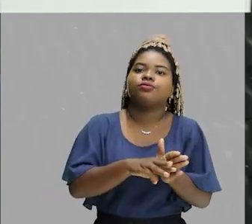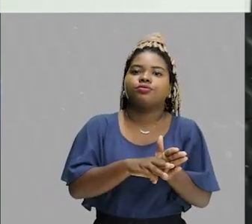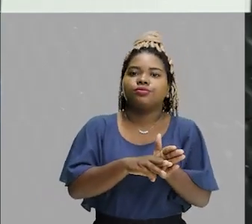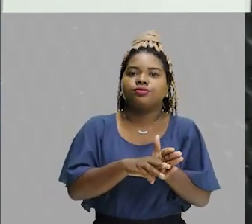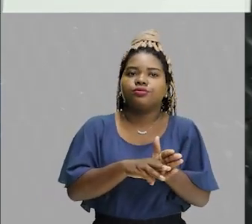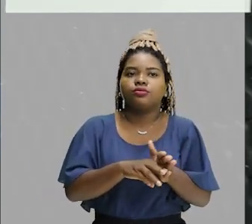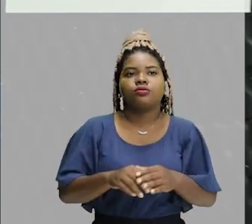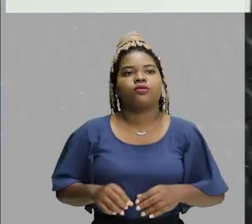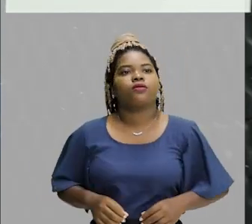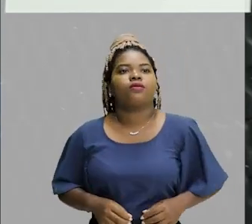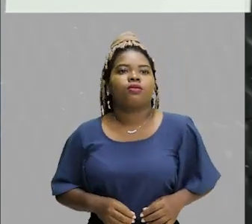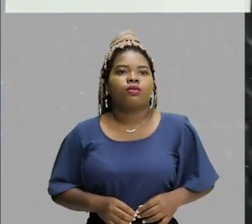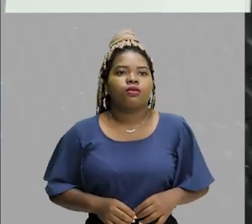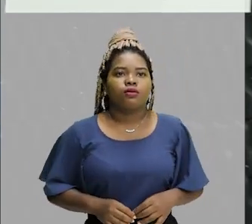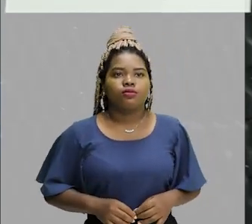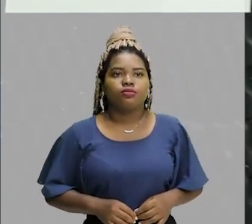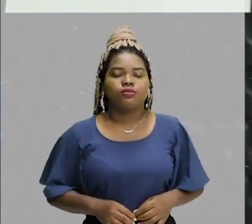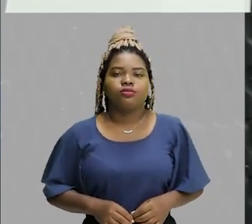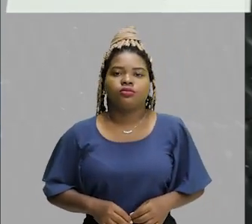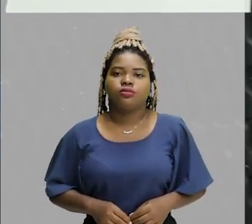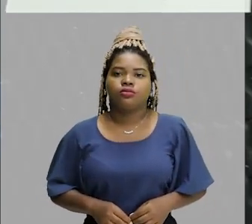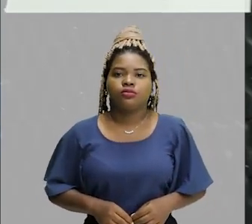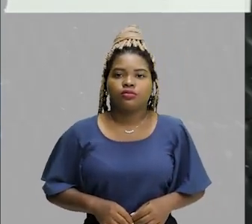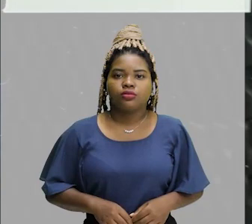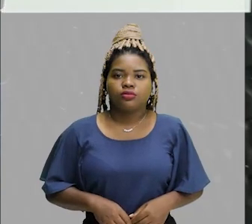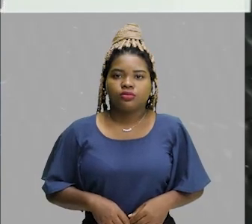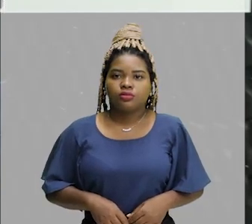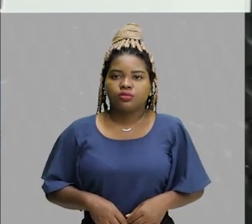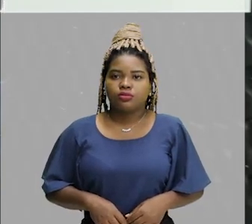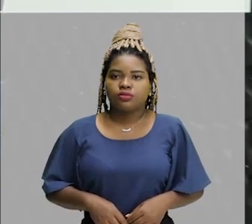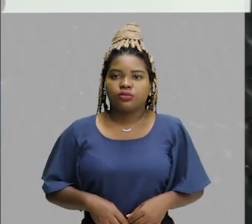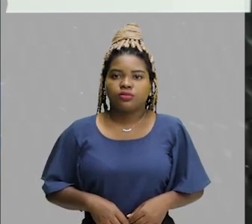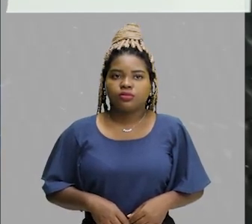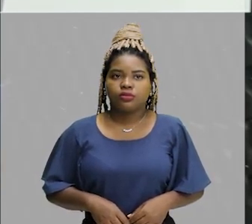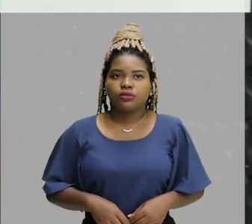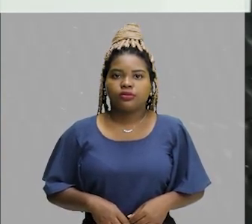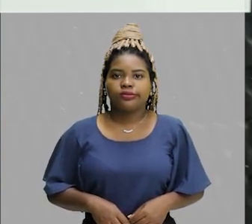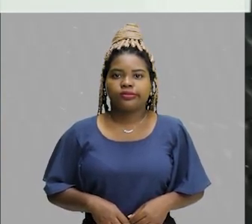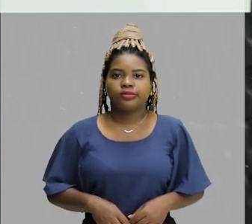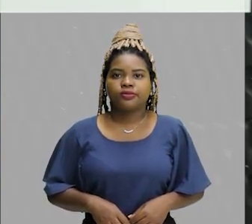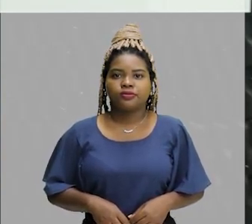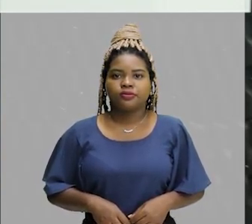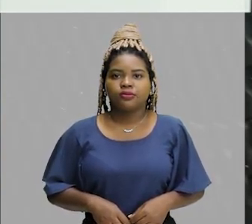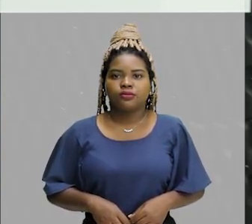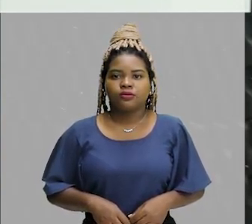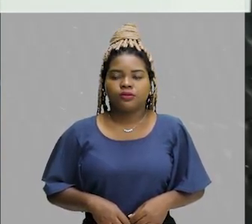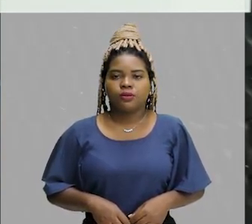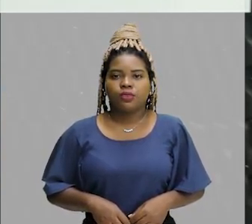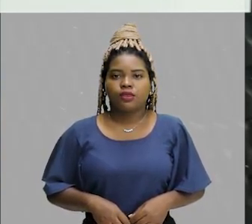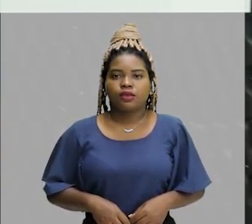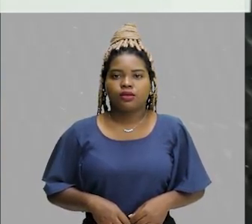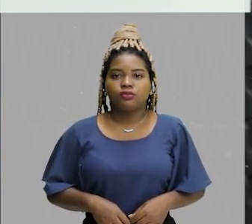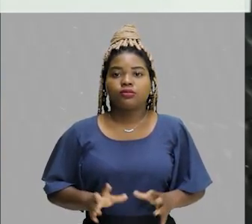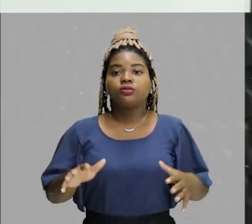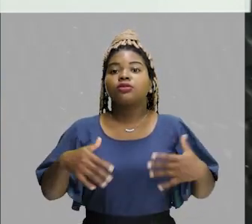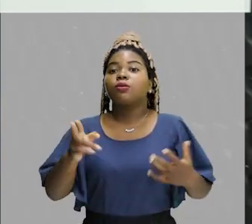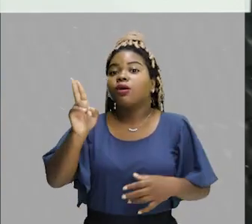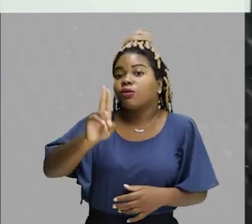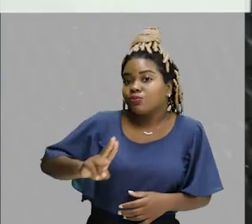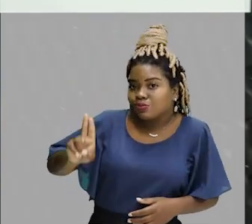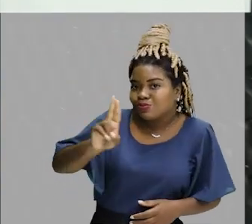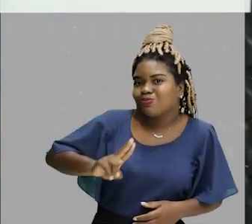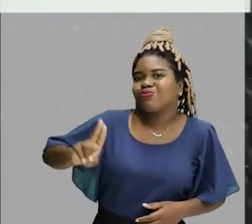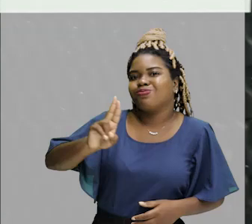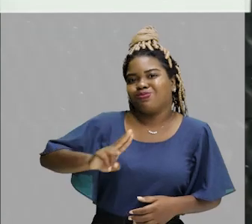indutivo, ele é extremamente útil para a produção de conhecimento novo. Olha como